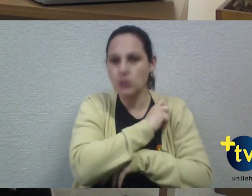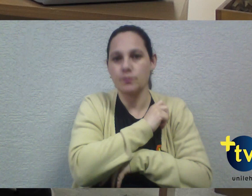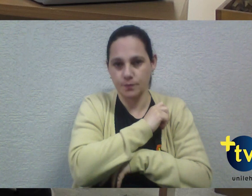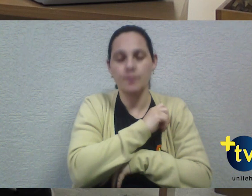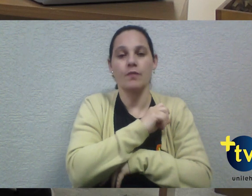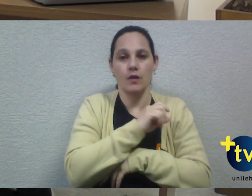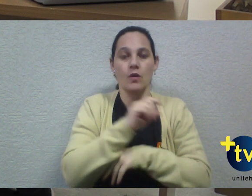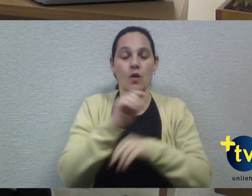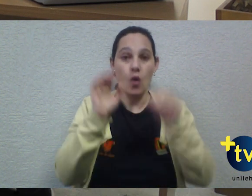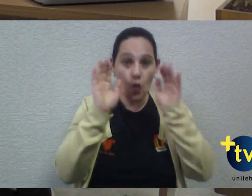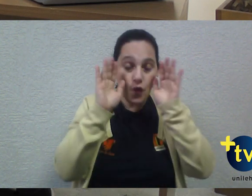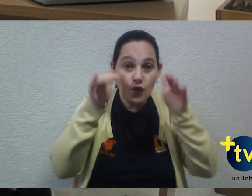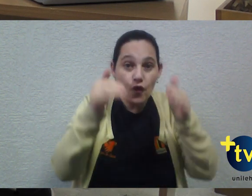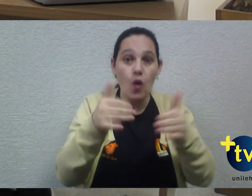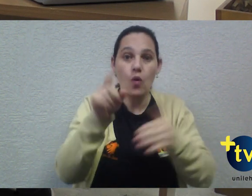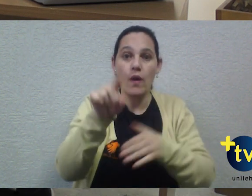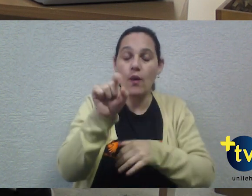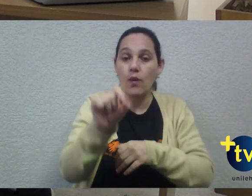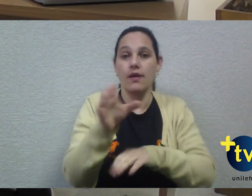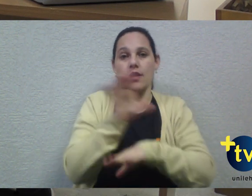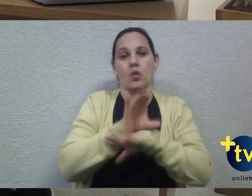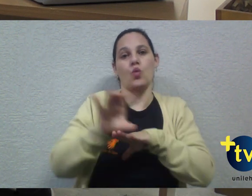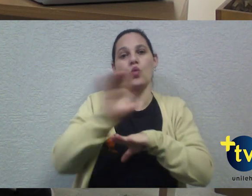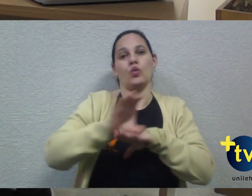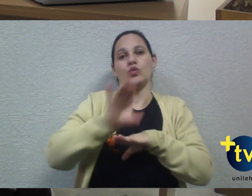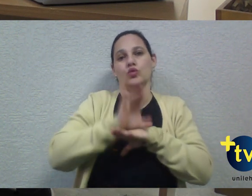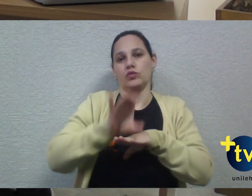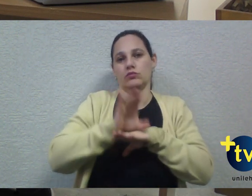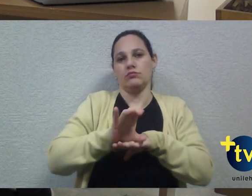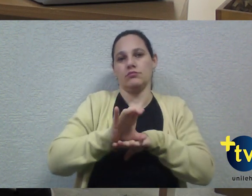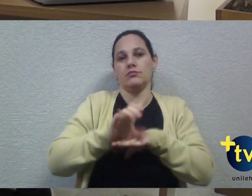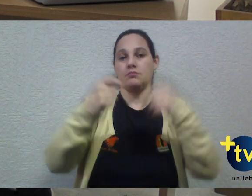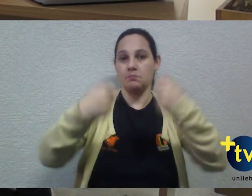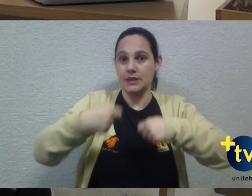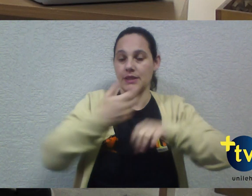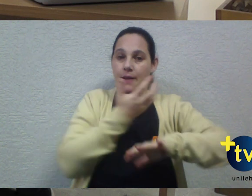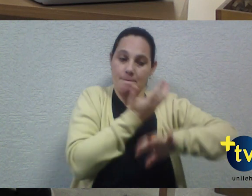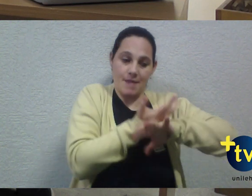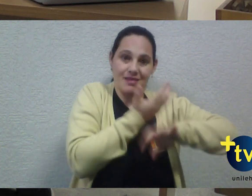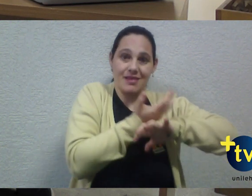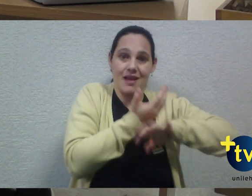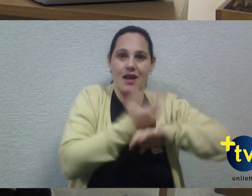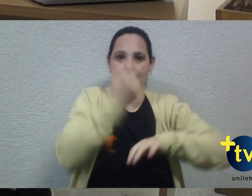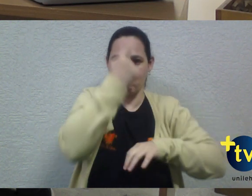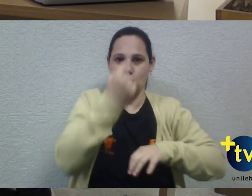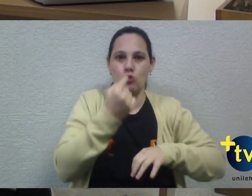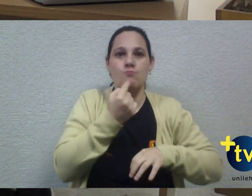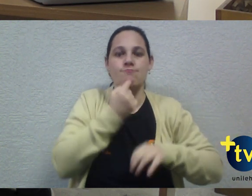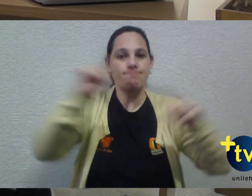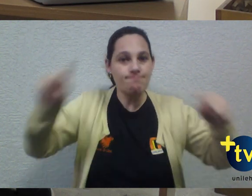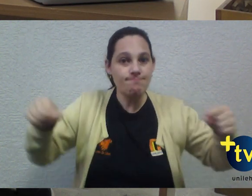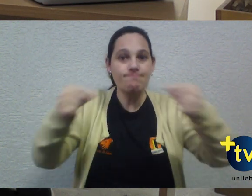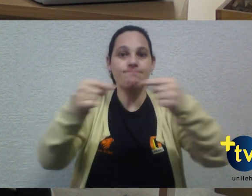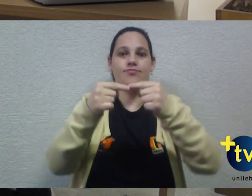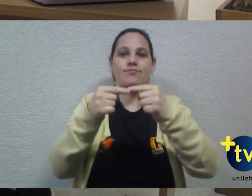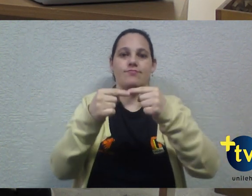grandes universidades. Então, o ideal é você procurar cursos que tenha pelo menos uma grade curricular das matérias, da grande maioria das matérias, que